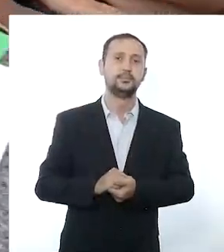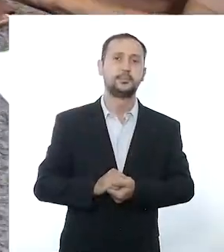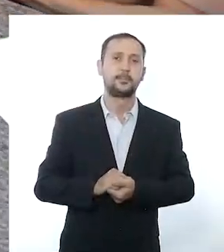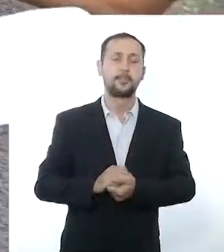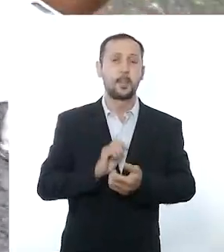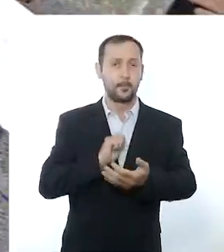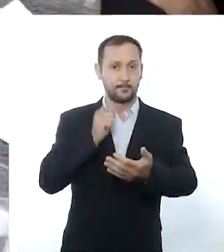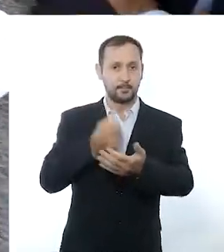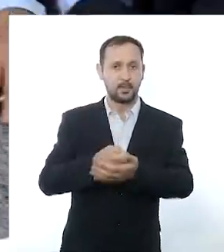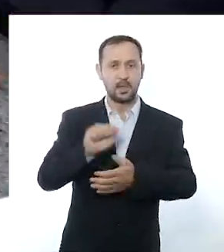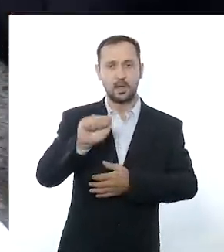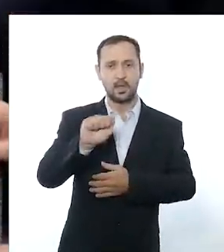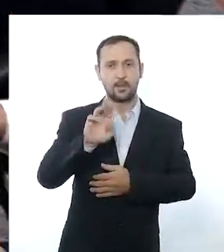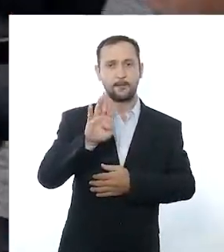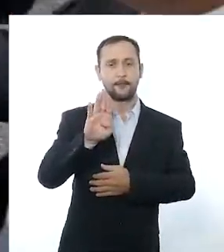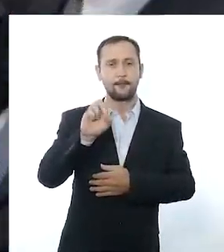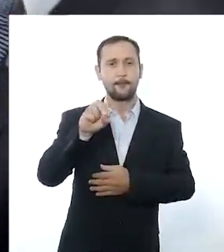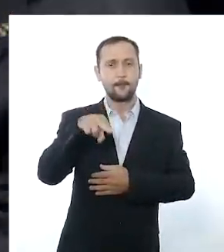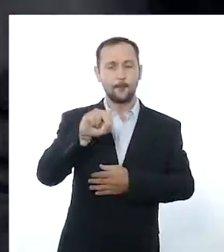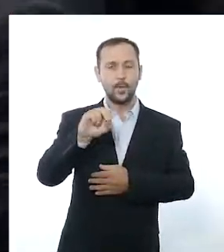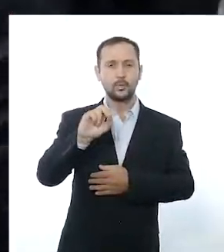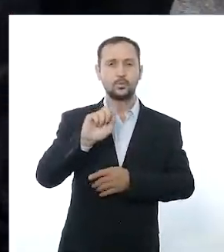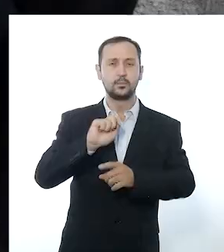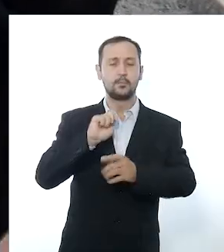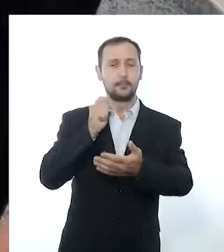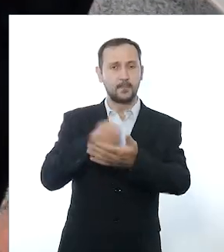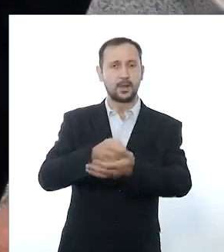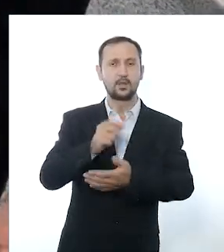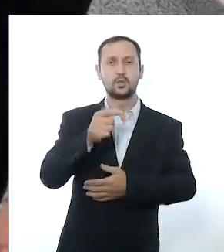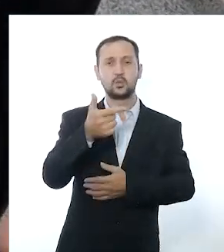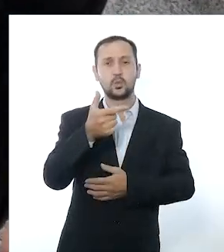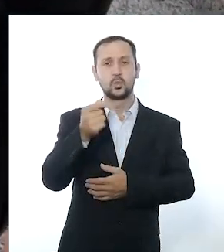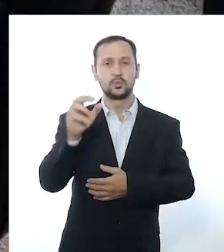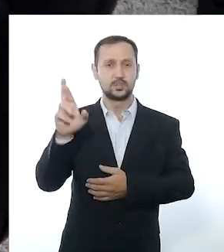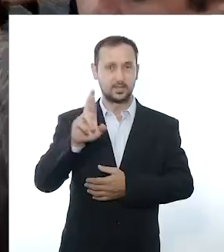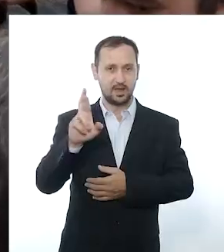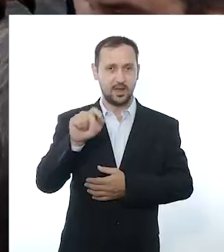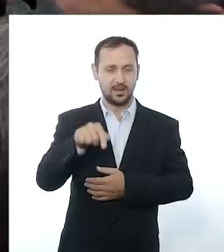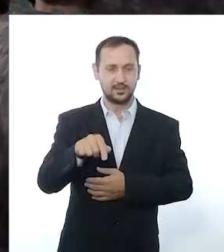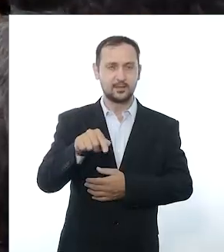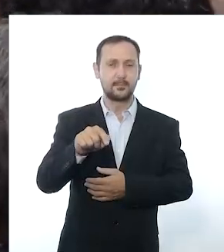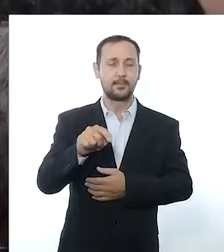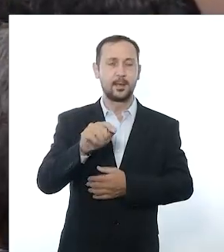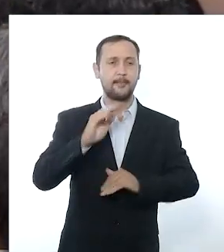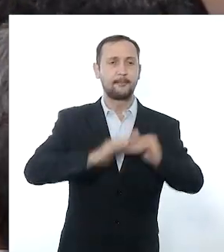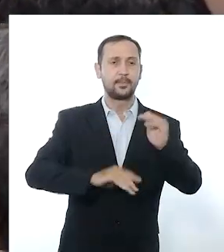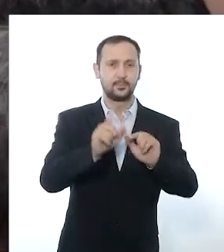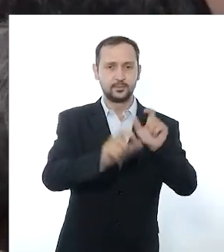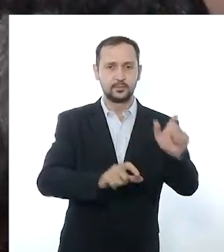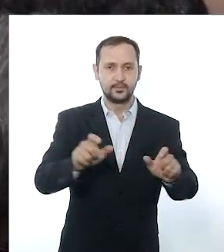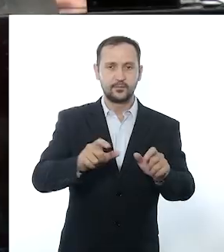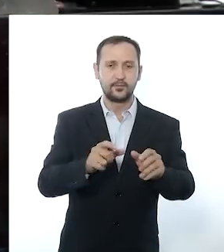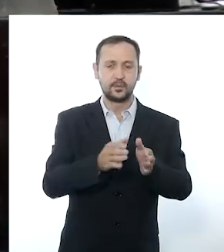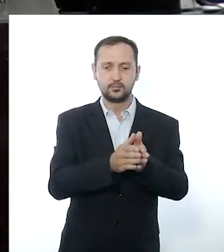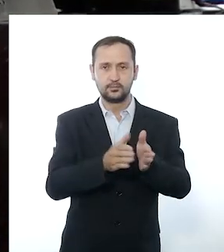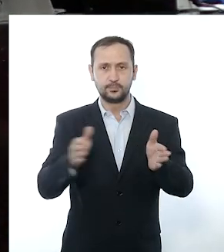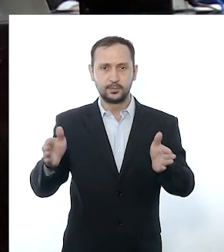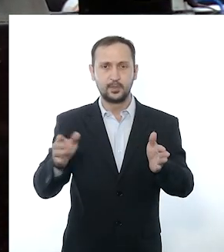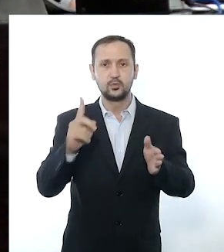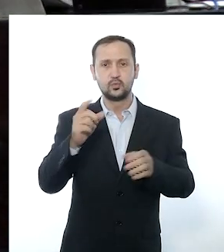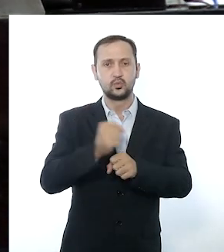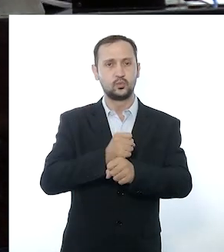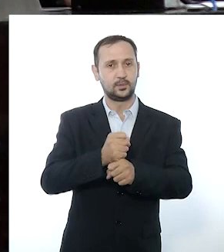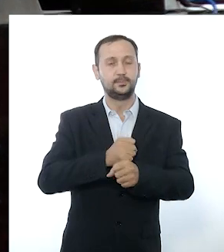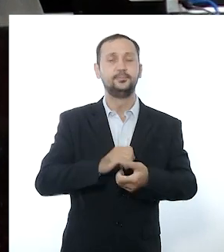abono salarial de R$ 200 pelo governo do estado aos servidores públicos será estendido por mais 12 meses. O